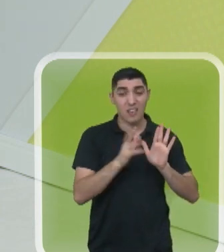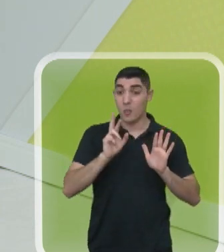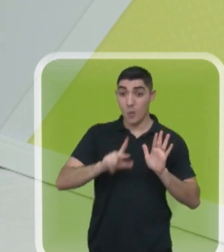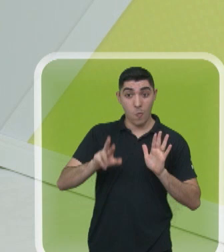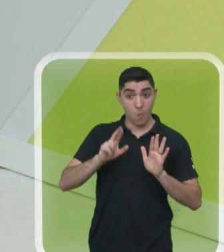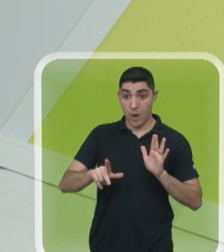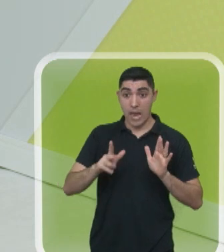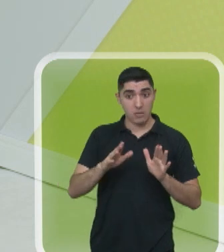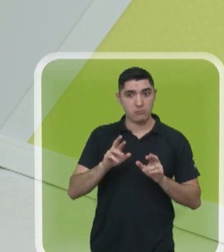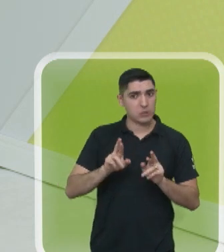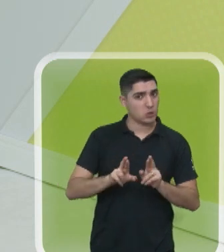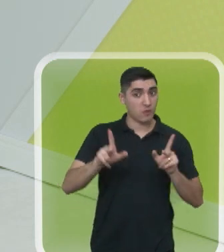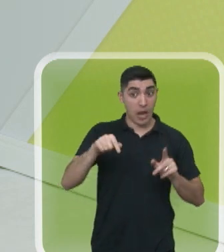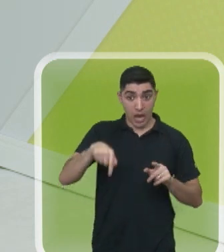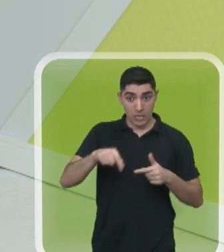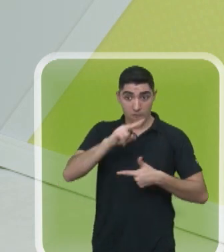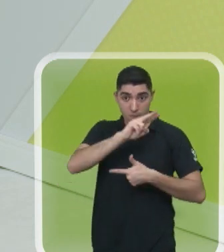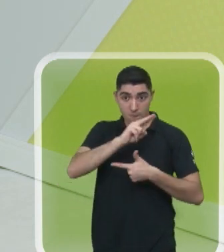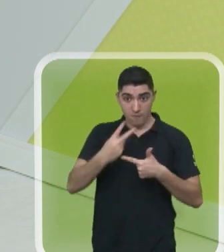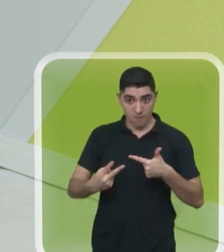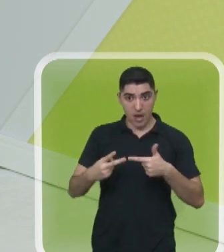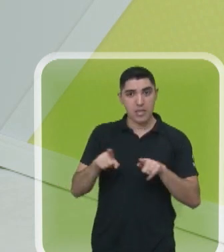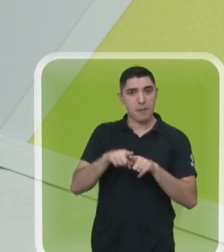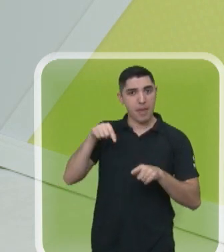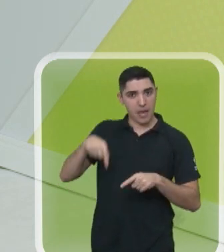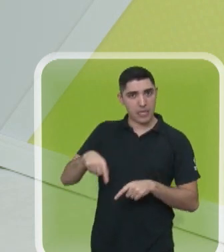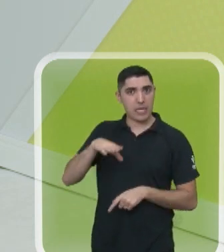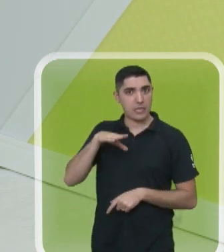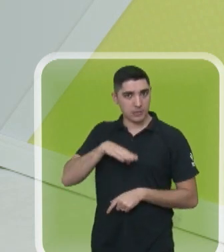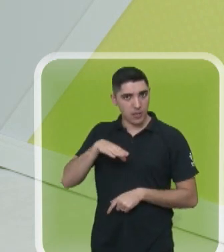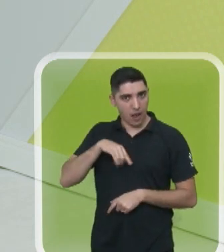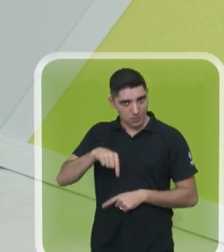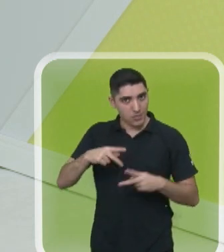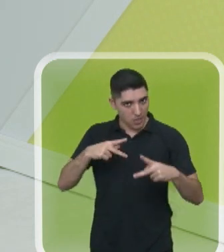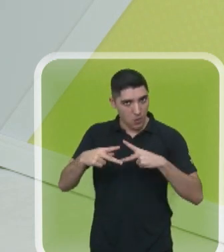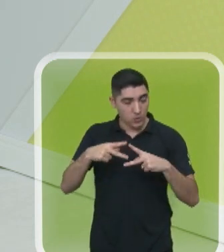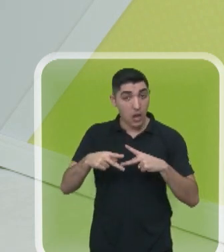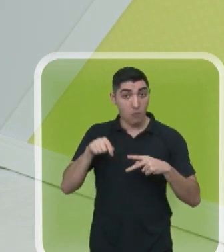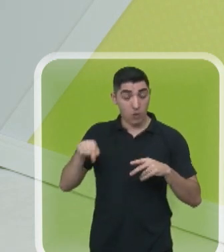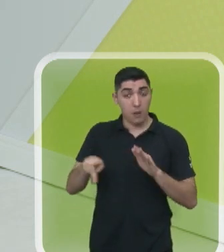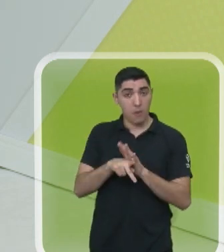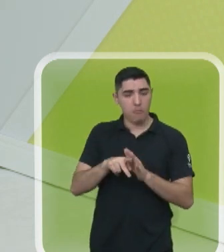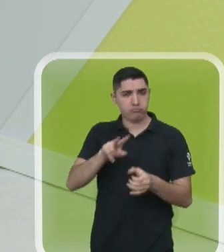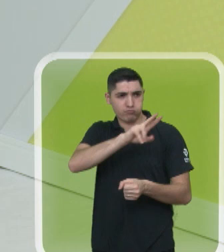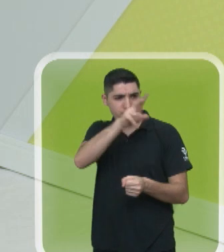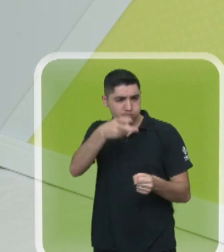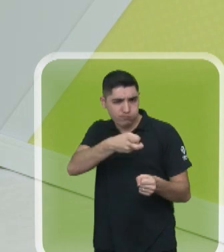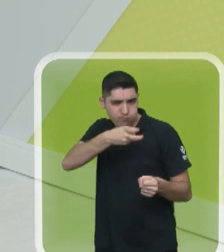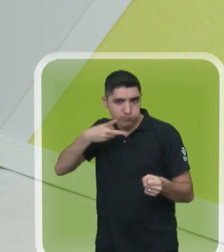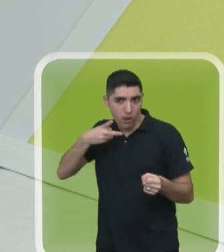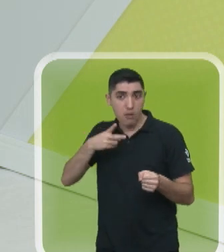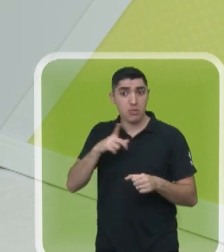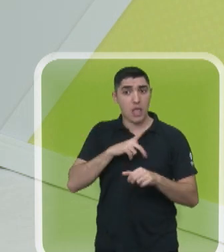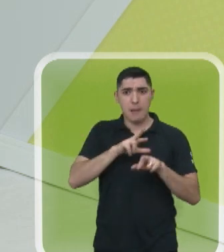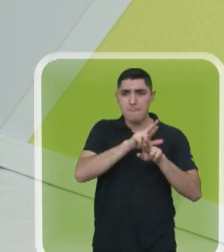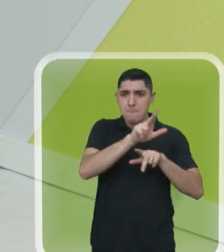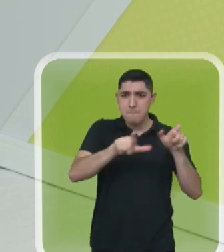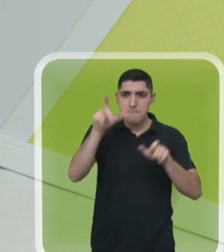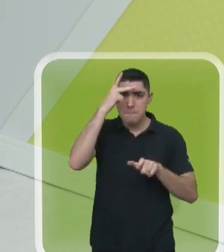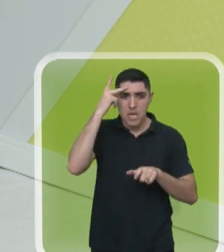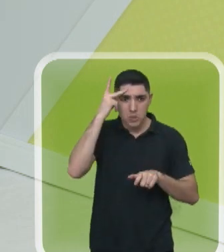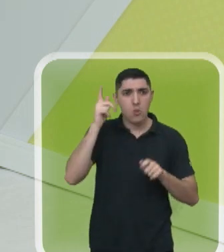não. Aqui no Vale do Paraíba e na nossa cidade de São José, o tiro com arco tem vários praticantes que utilizam de